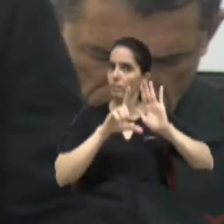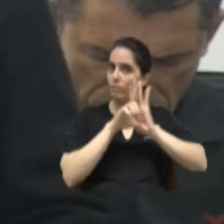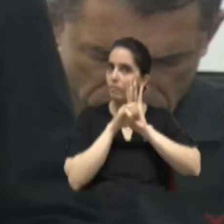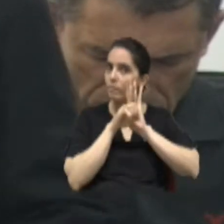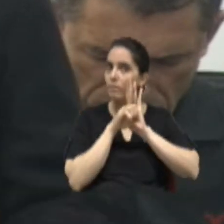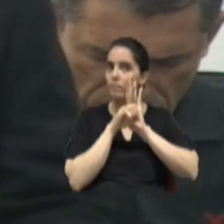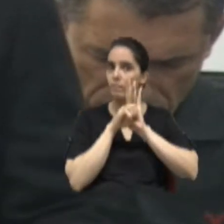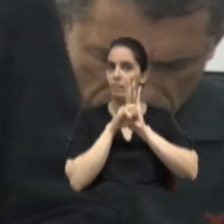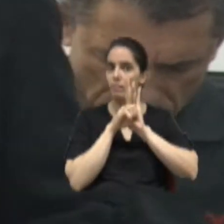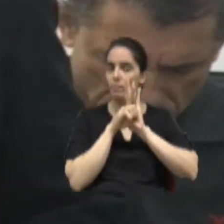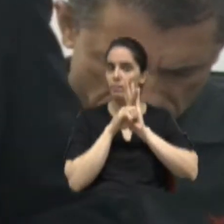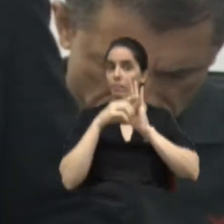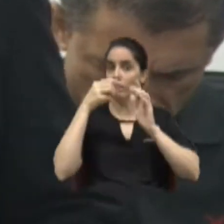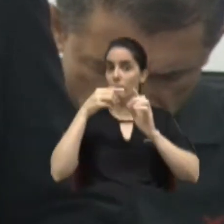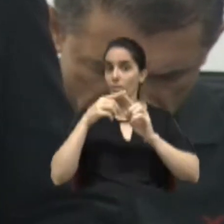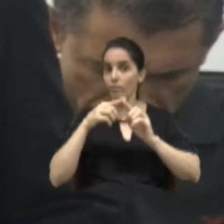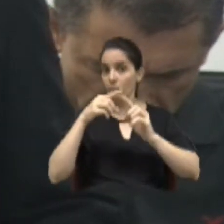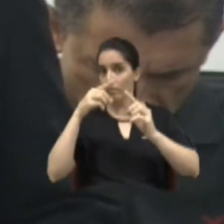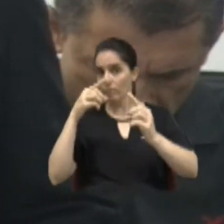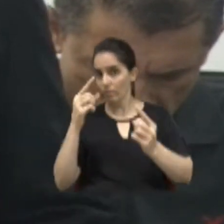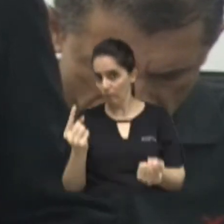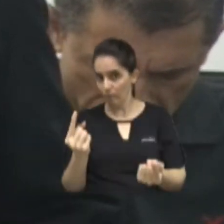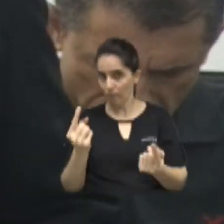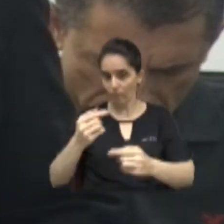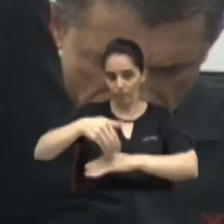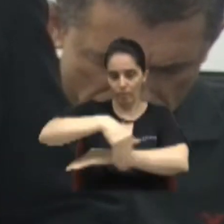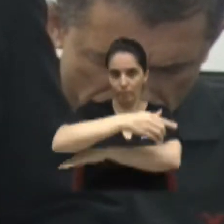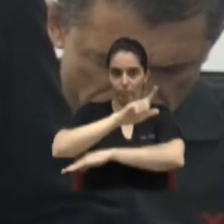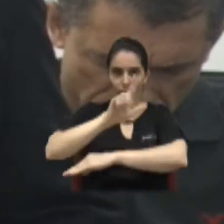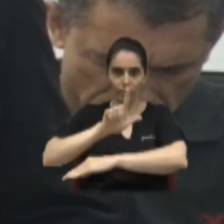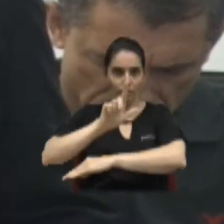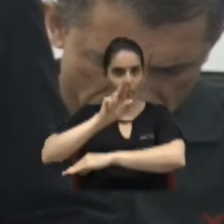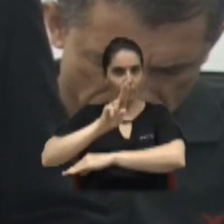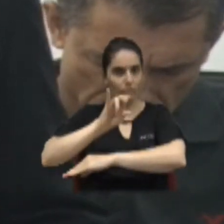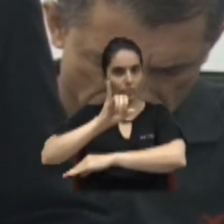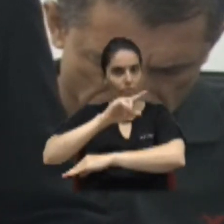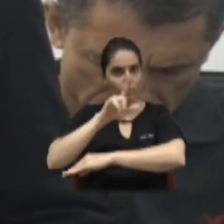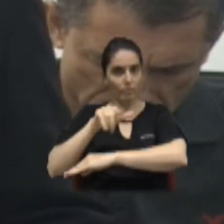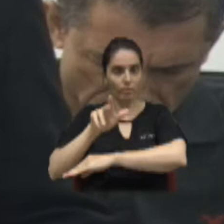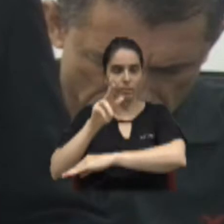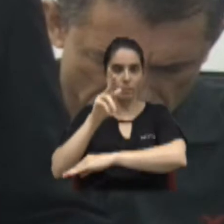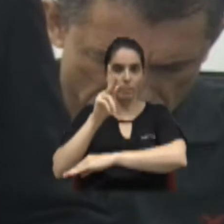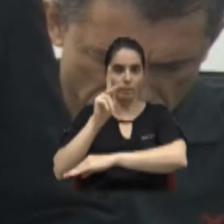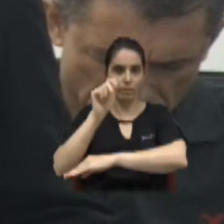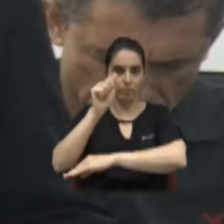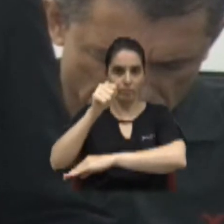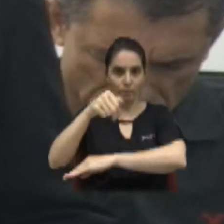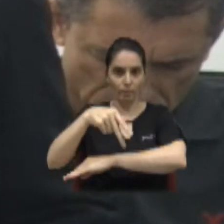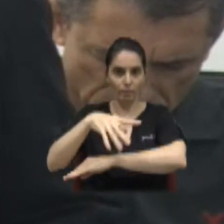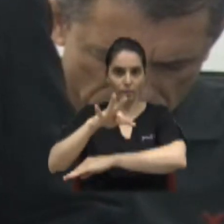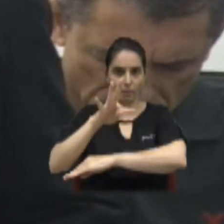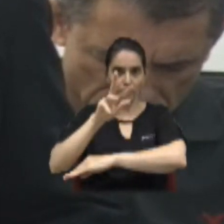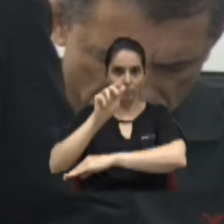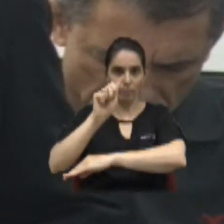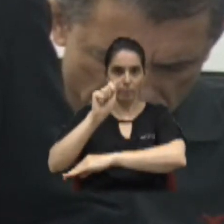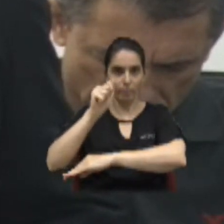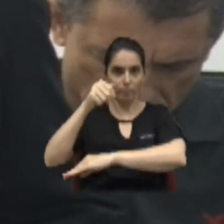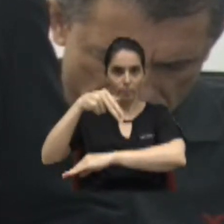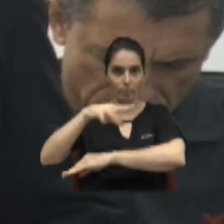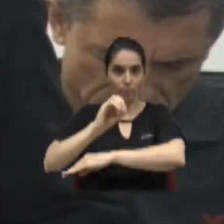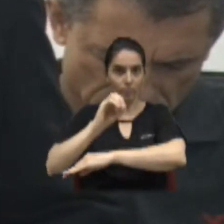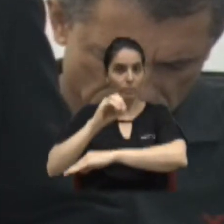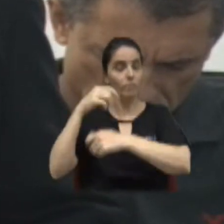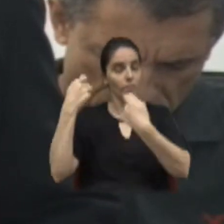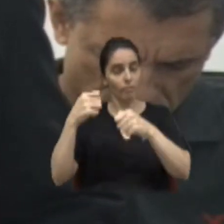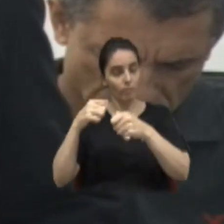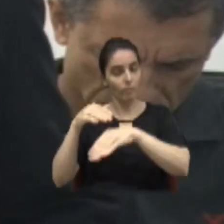Mas nesta situação da Luiz Pântano, eu acredito que realmente cabe, assim,